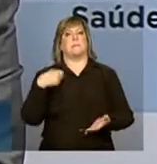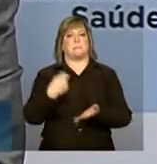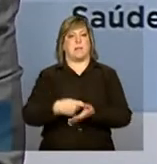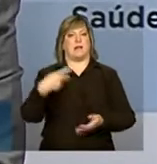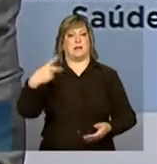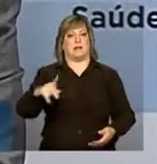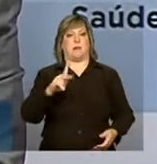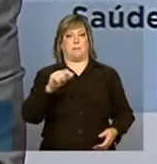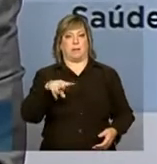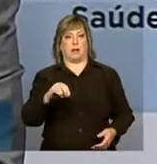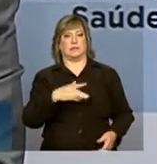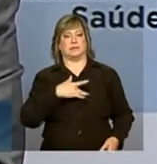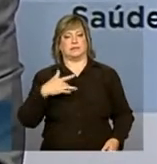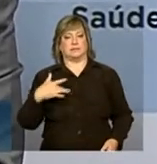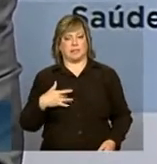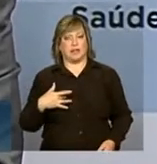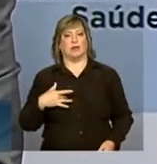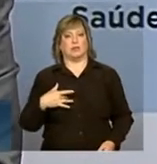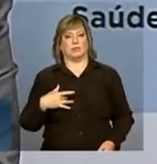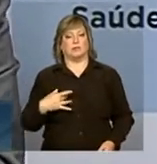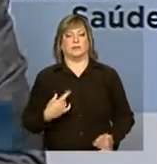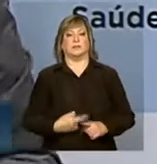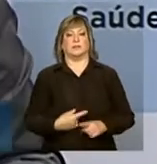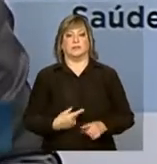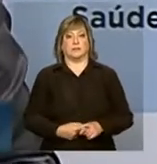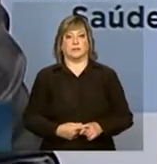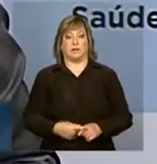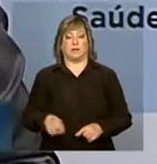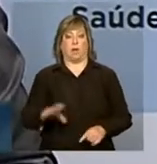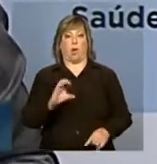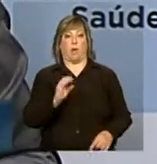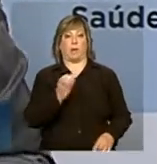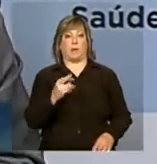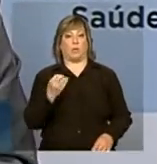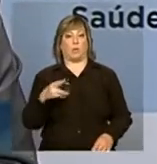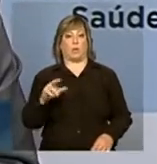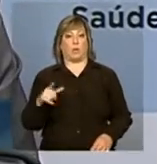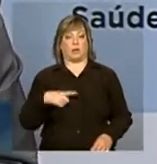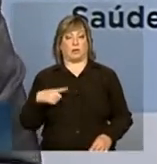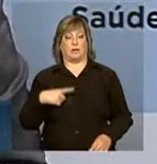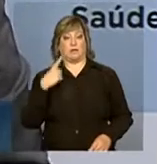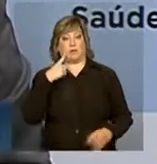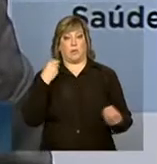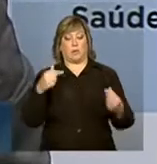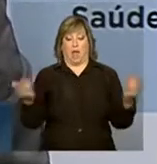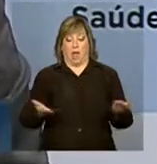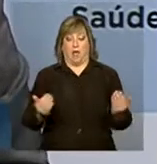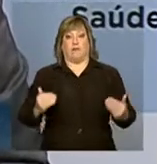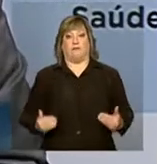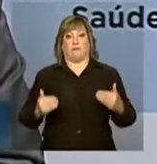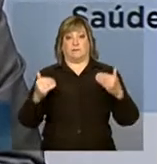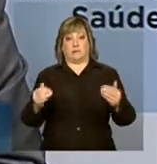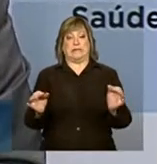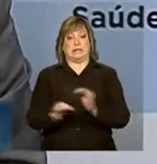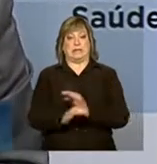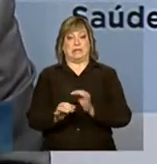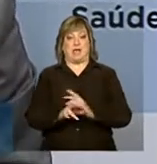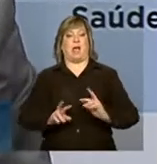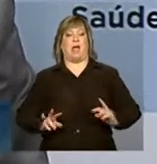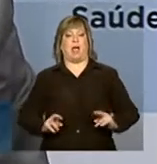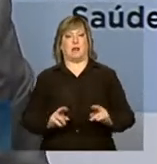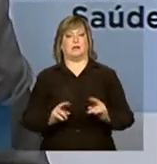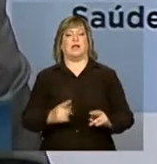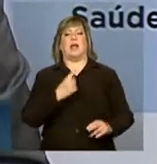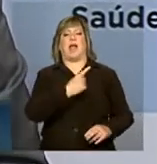do ambiente hospitalar, tradicionalmente não é obrigatório de cobertura dos planos de saúde. Com o avanço do tratamento do câncer, cada